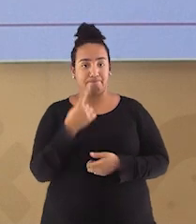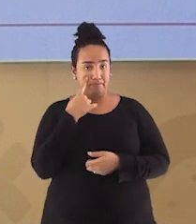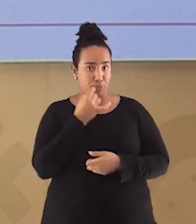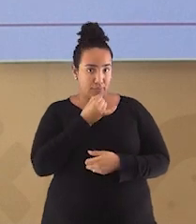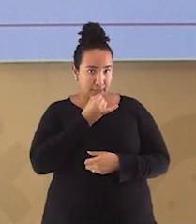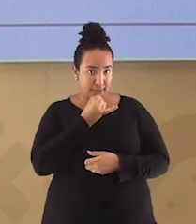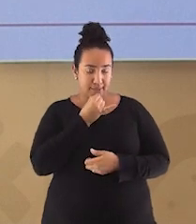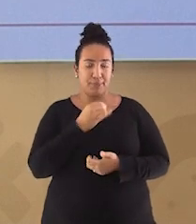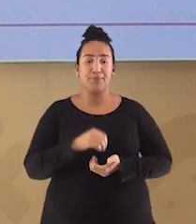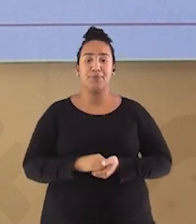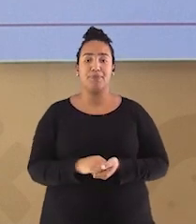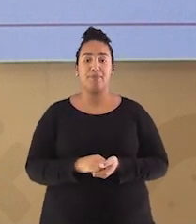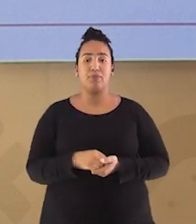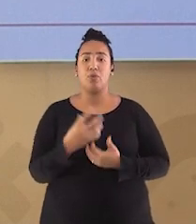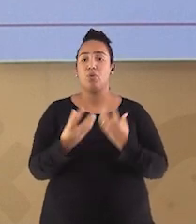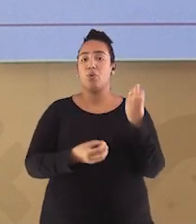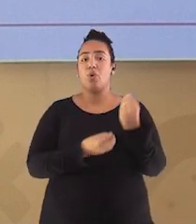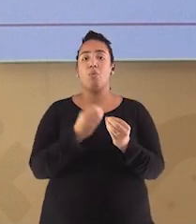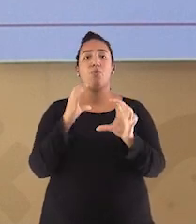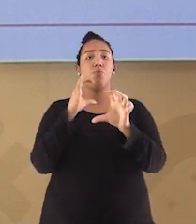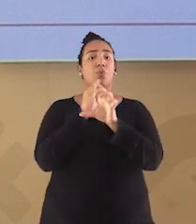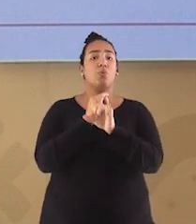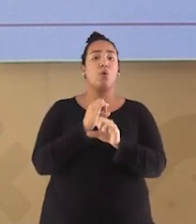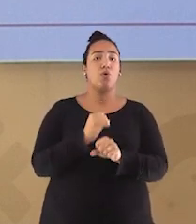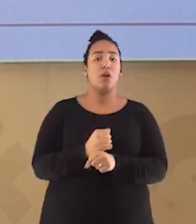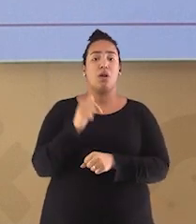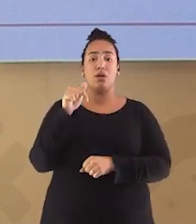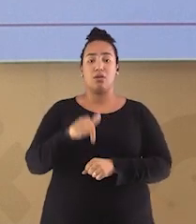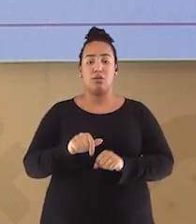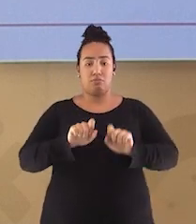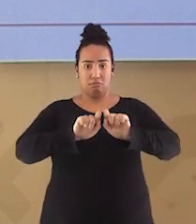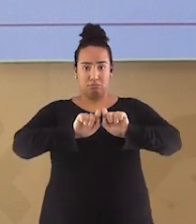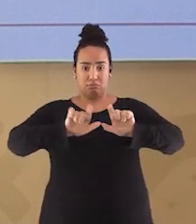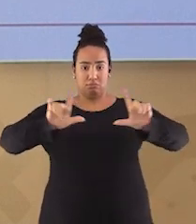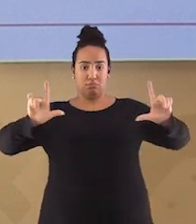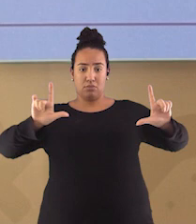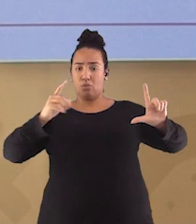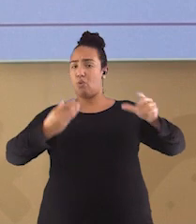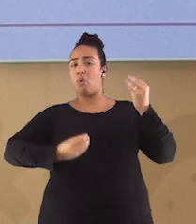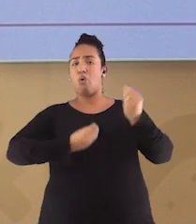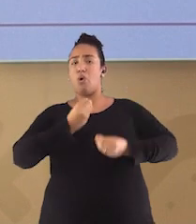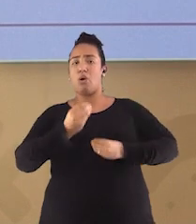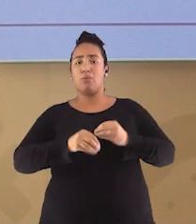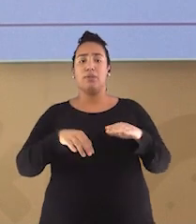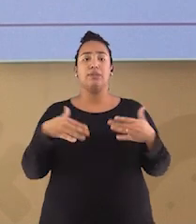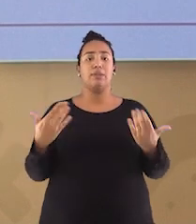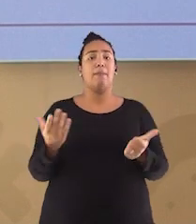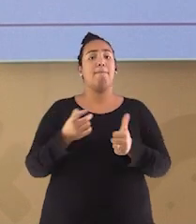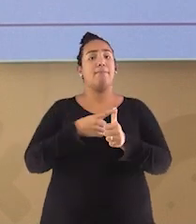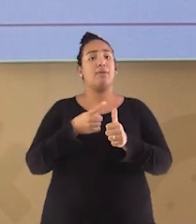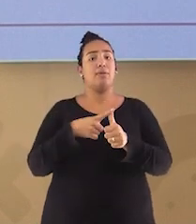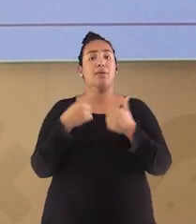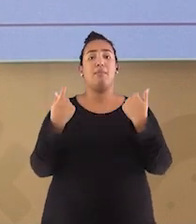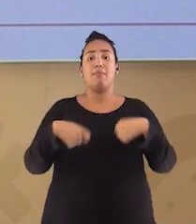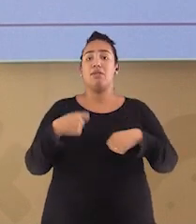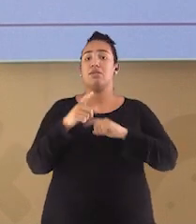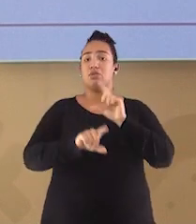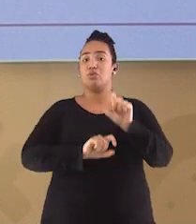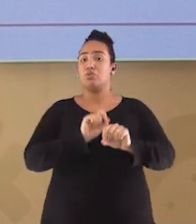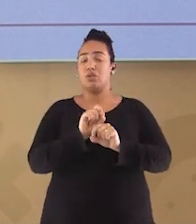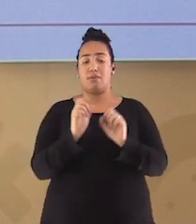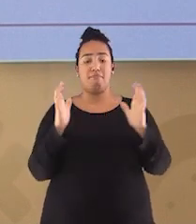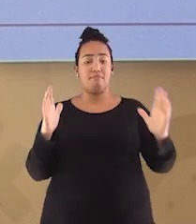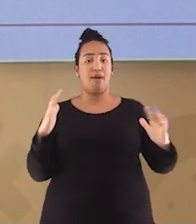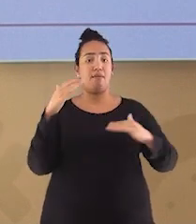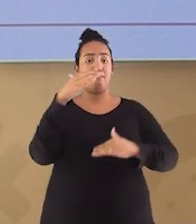para podermos calcular o perímetro dessa tela nós vamos primeiro precisar tirar a medida de seus